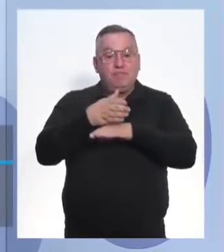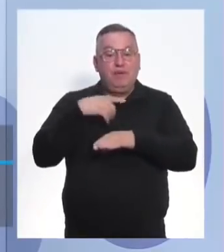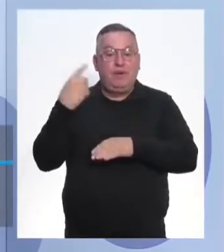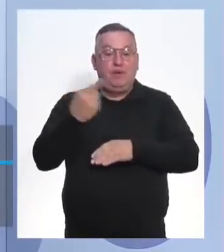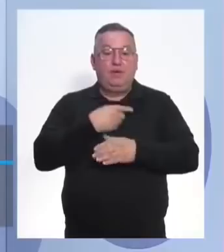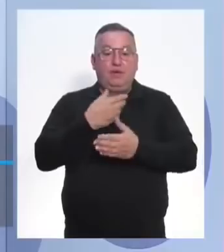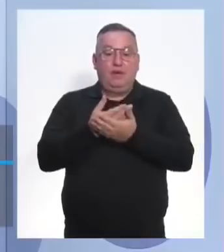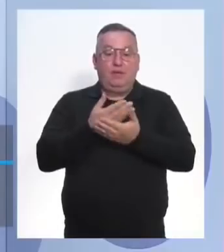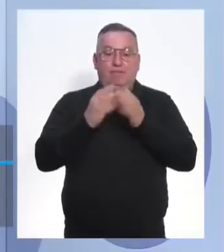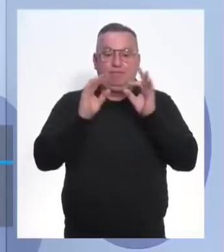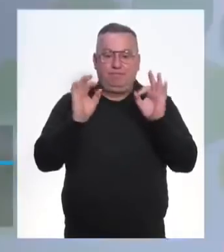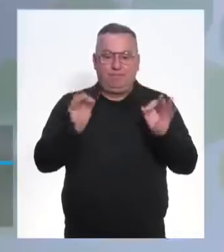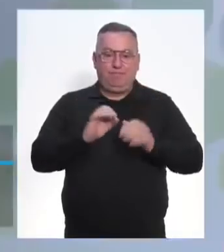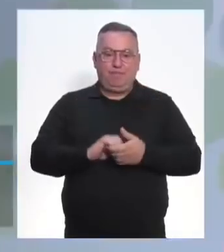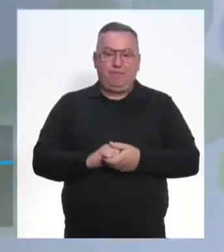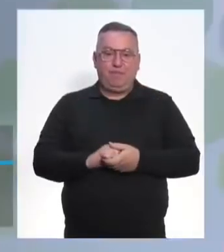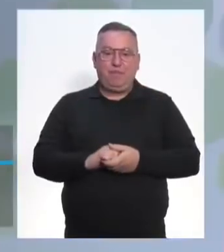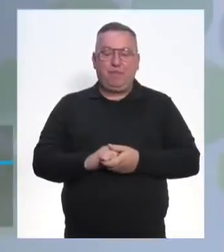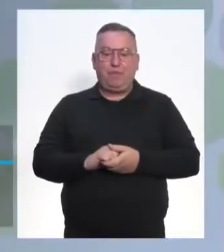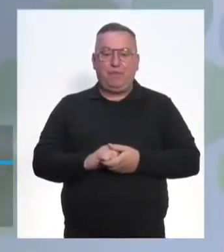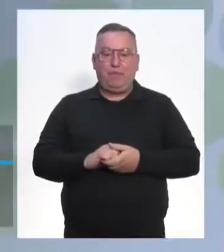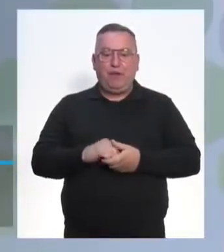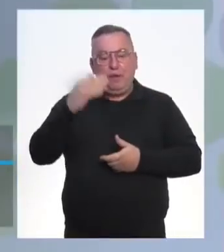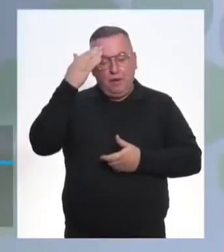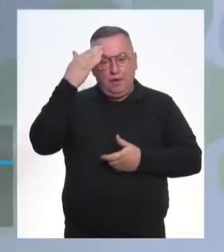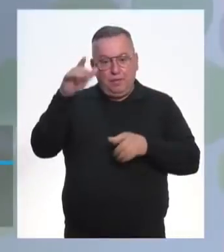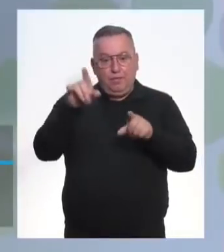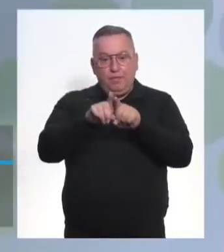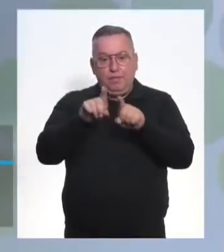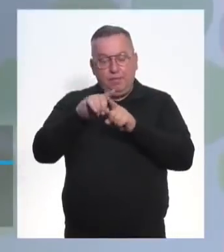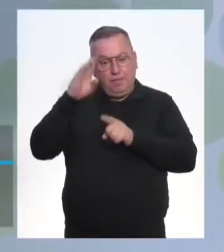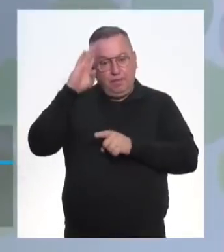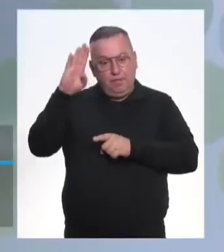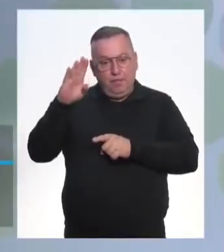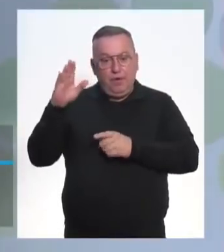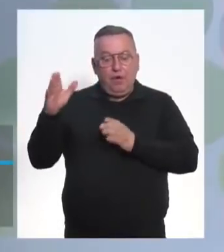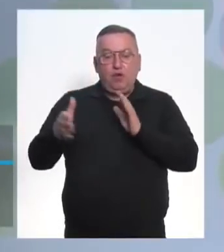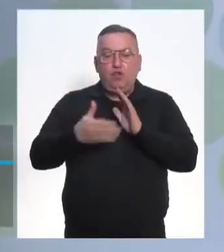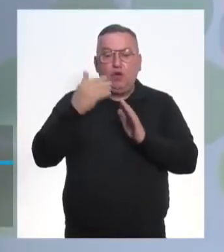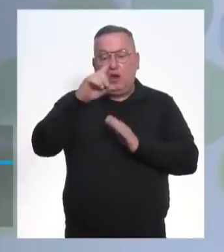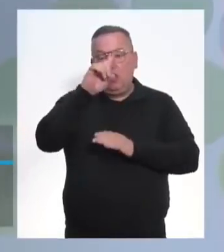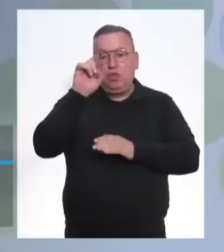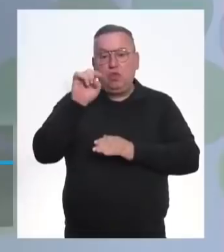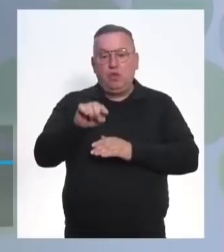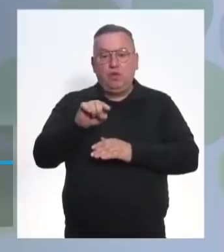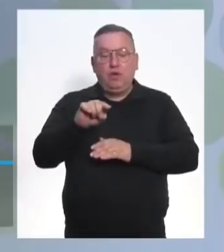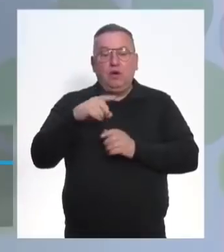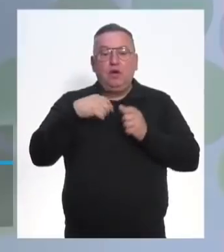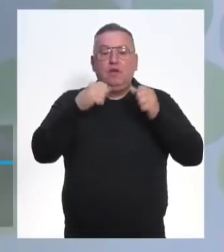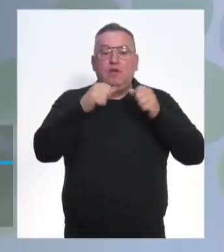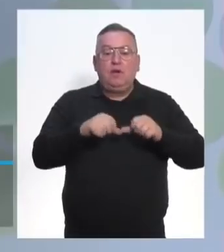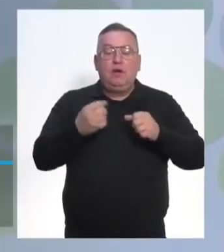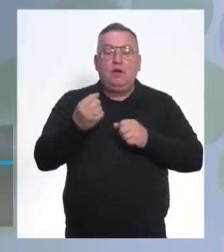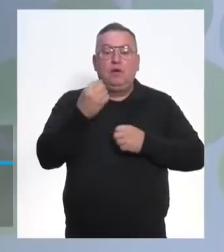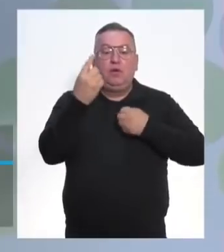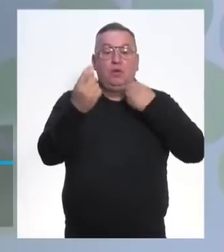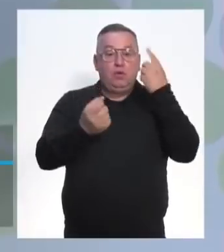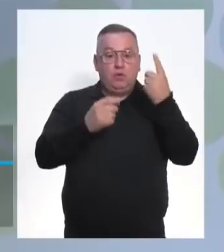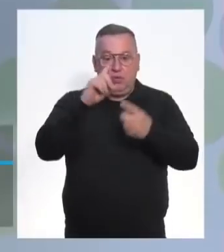nossa aula, certo? Isso aí. Então, para agradecer, né, principalmente tirar algumas dúvidas, né, Ale, que ficaram algumas Isso.